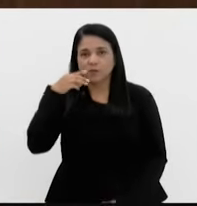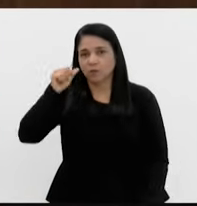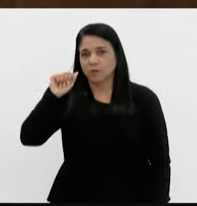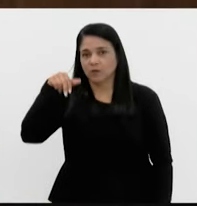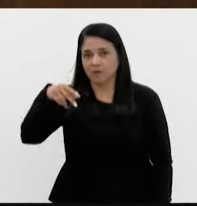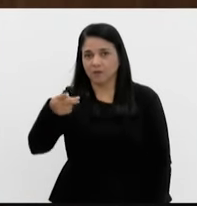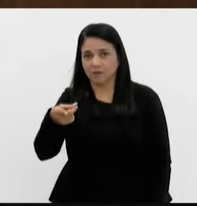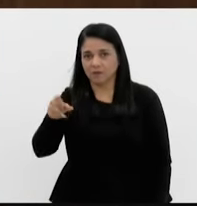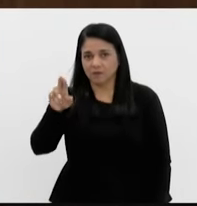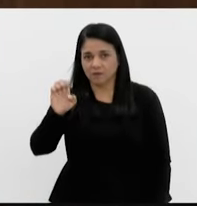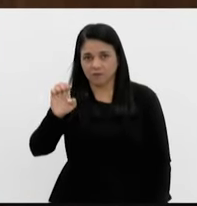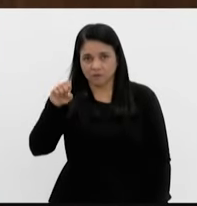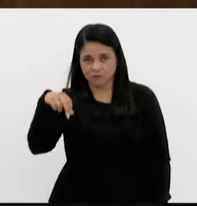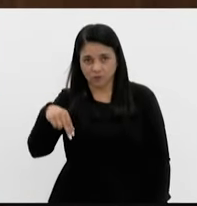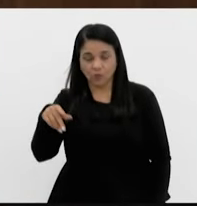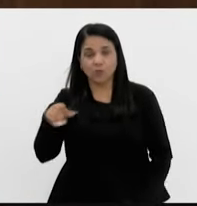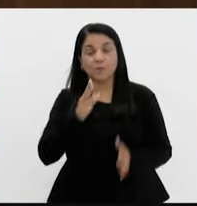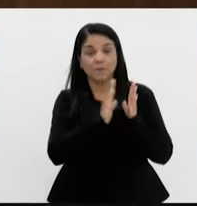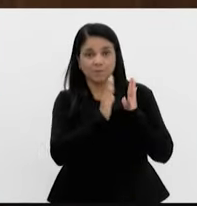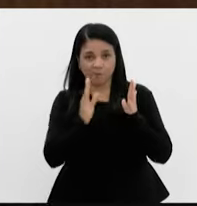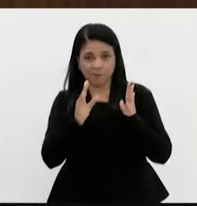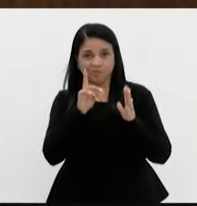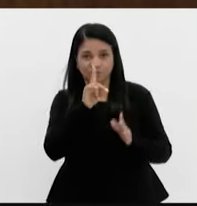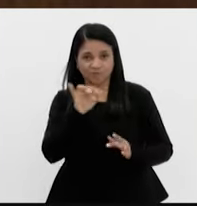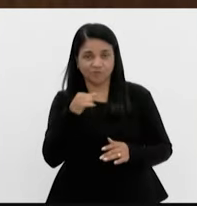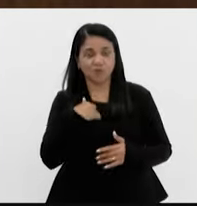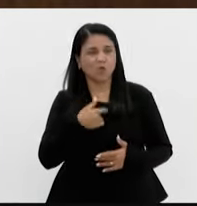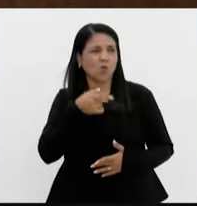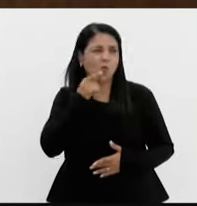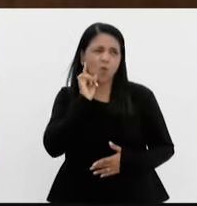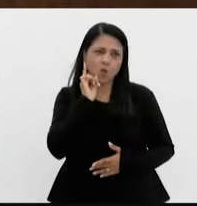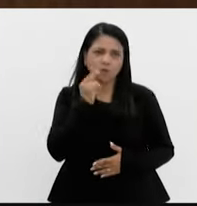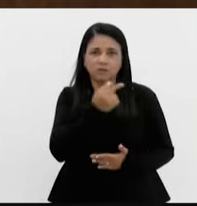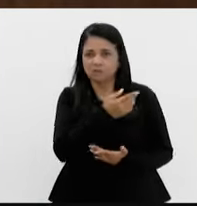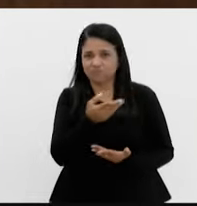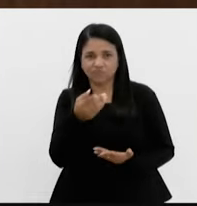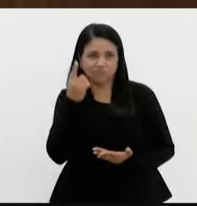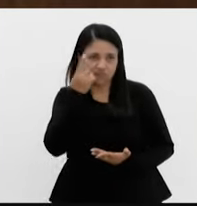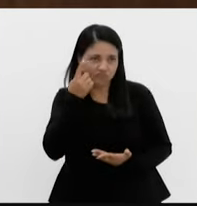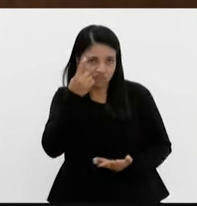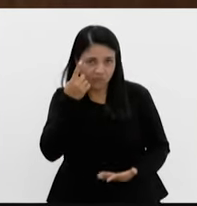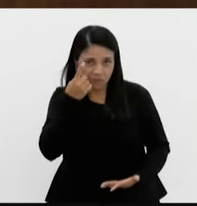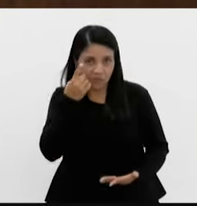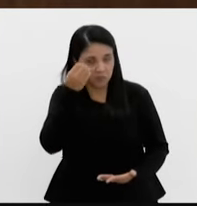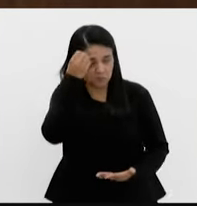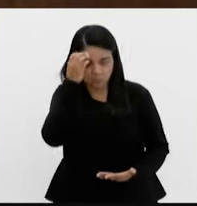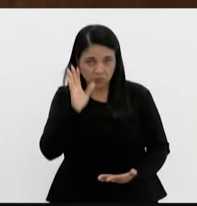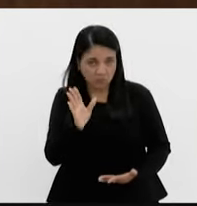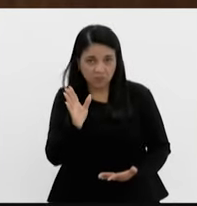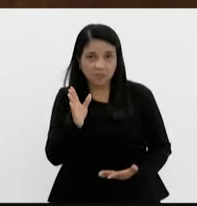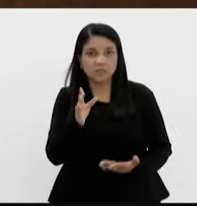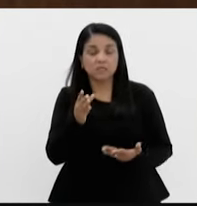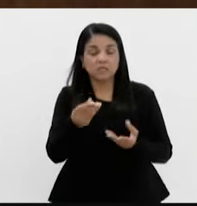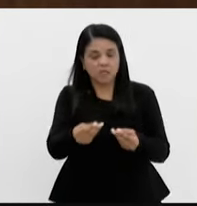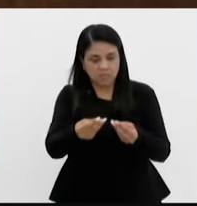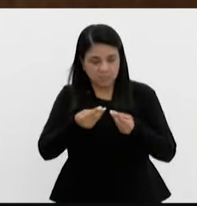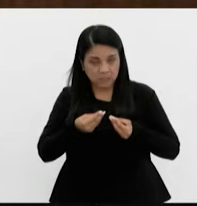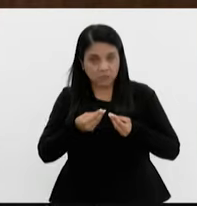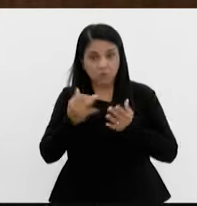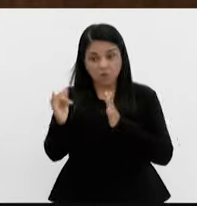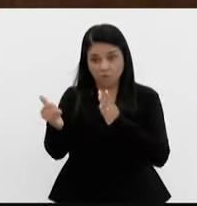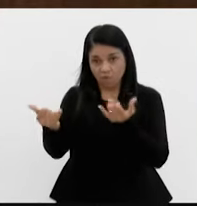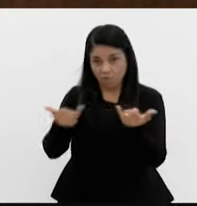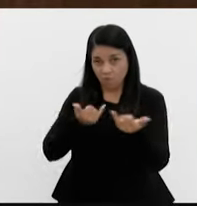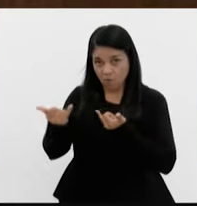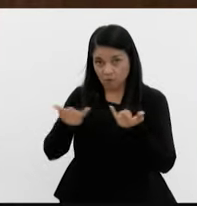ordem pela ordem senhor presidente E ontem eu não sei se os colegas deputados aqui receberam a informação do